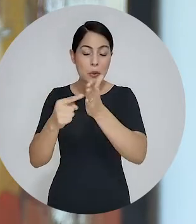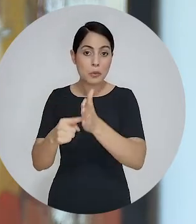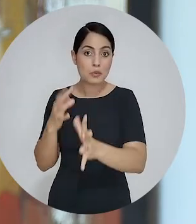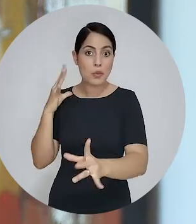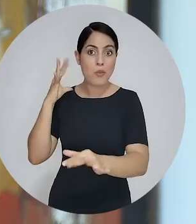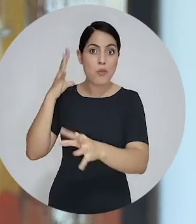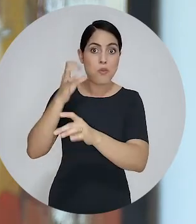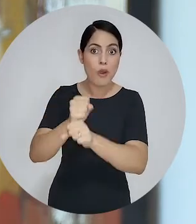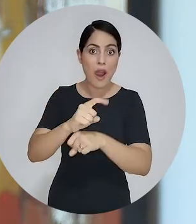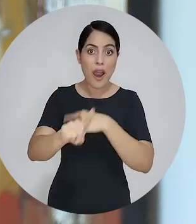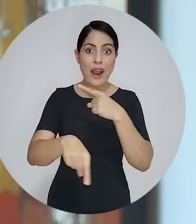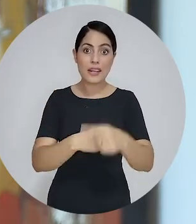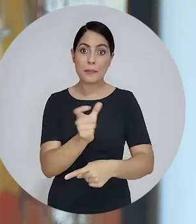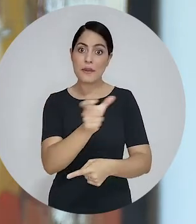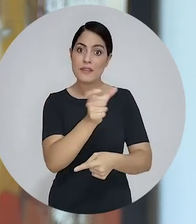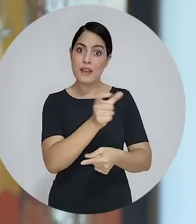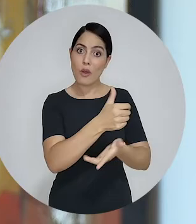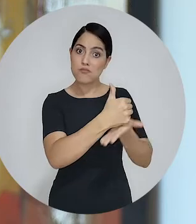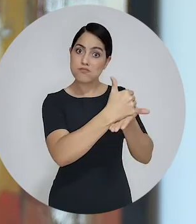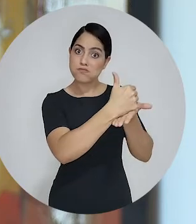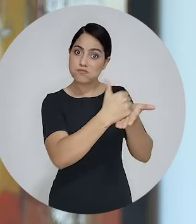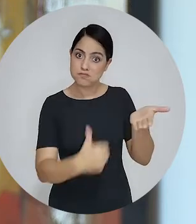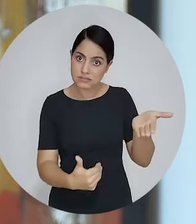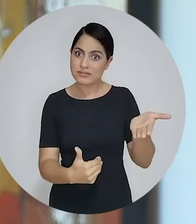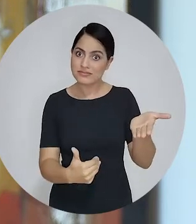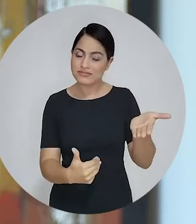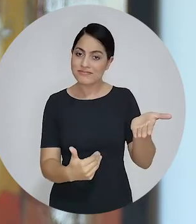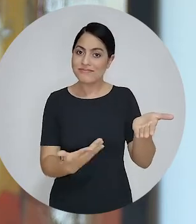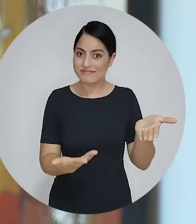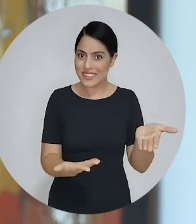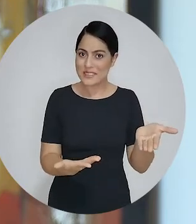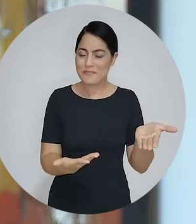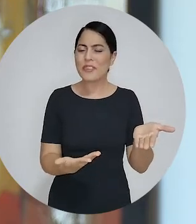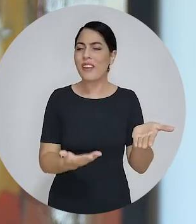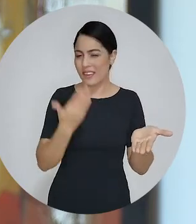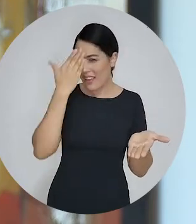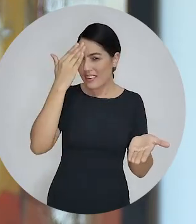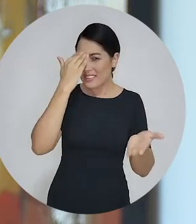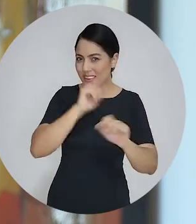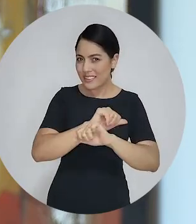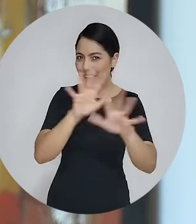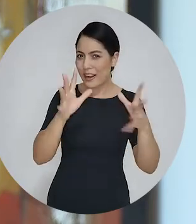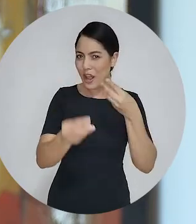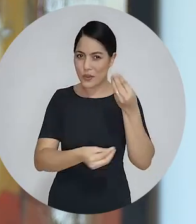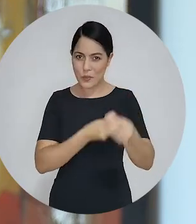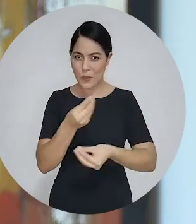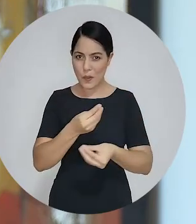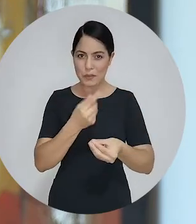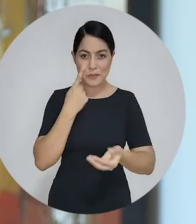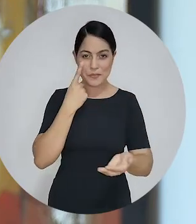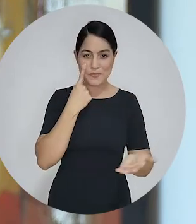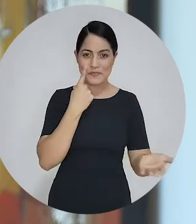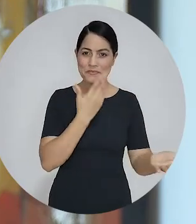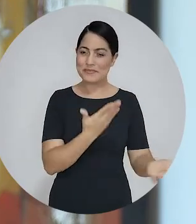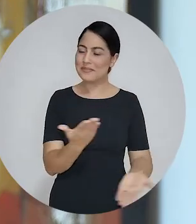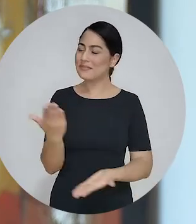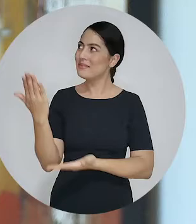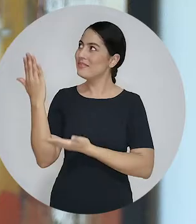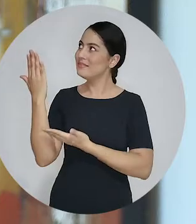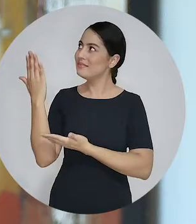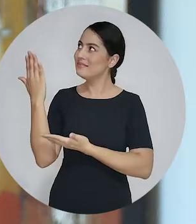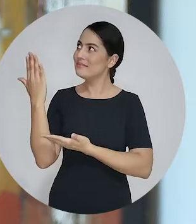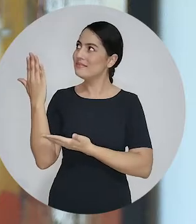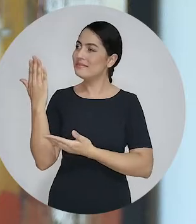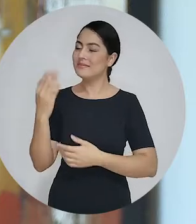Você compra e acumula pontos que podem ser convertidos em descontos no valor da sua anuidade. Quer entender como